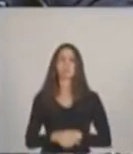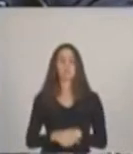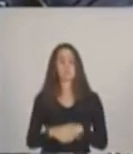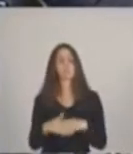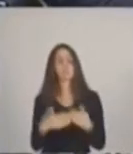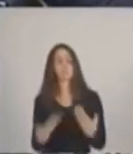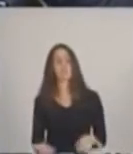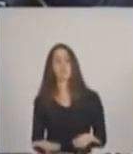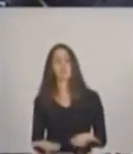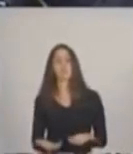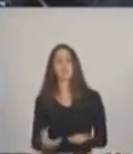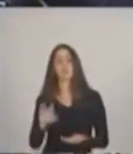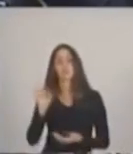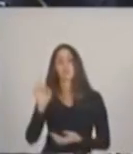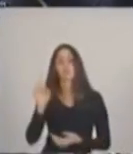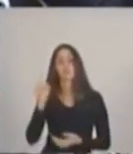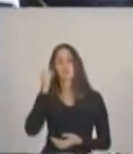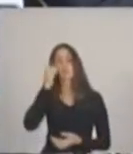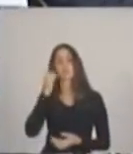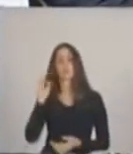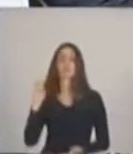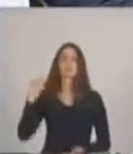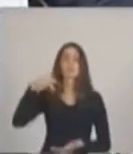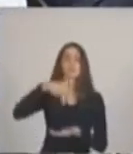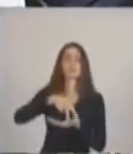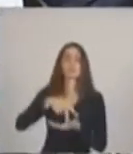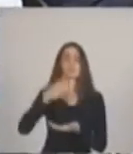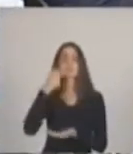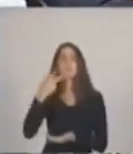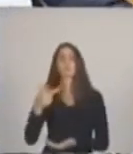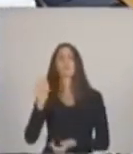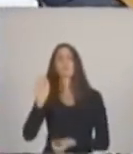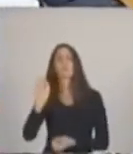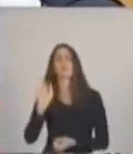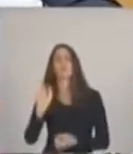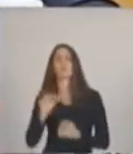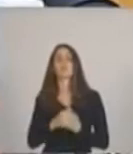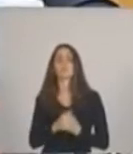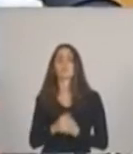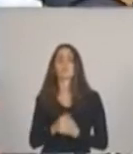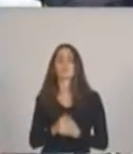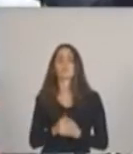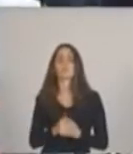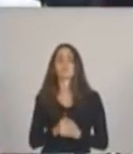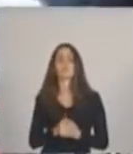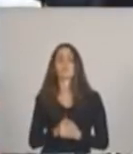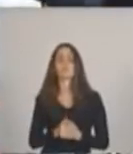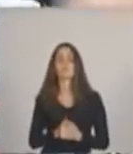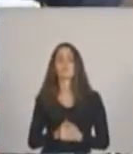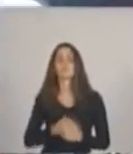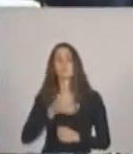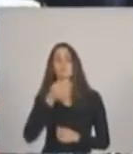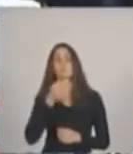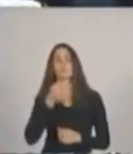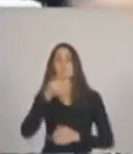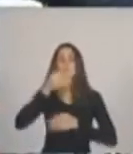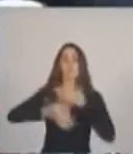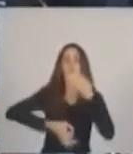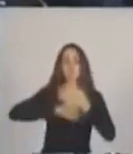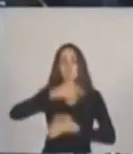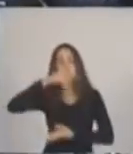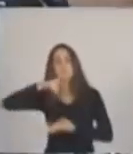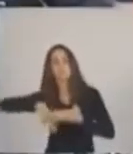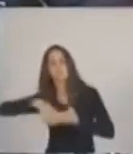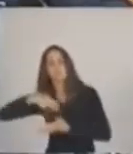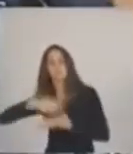É como se o deputado Marcelo tivesse subido a tribuna, então, e feito uma fala do que ele pensa, do que ele leu, do que